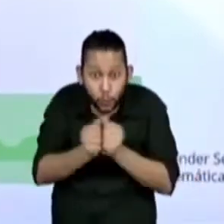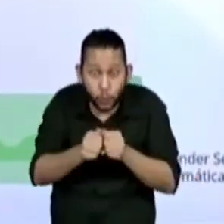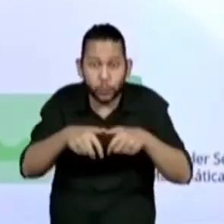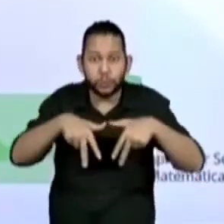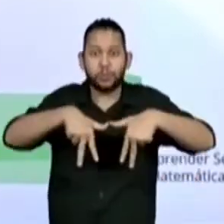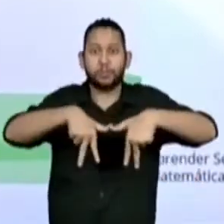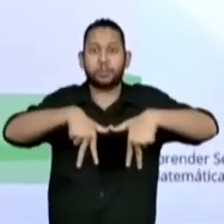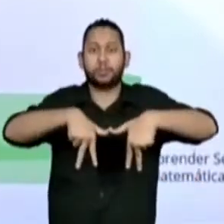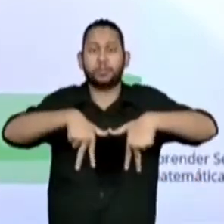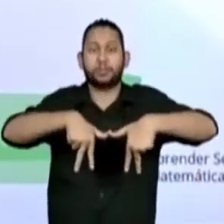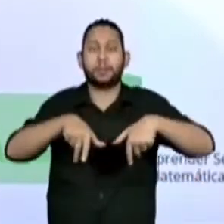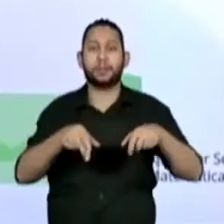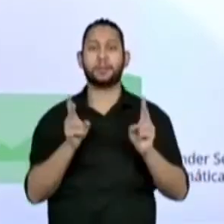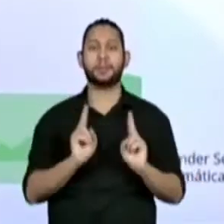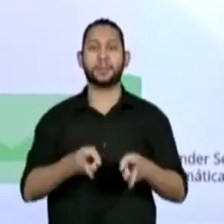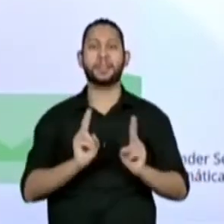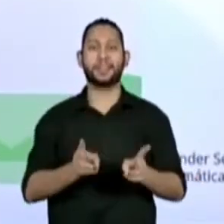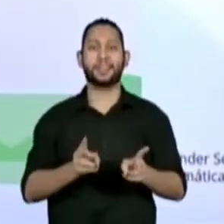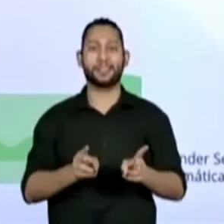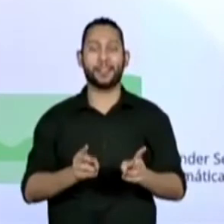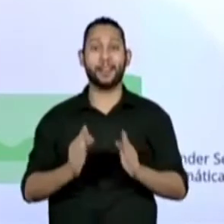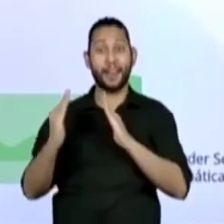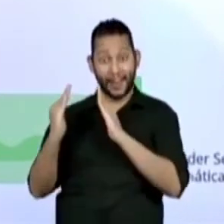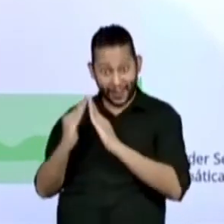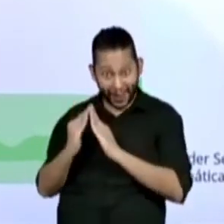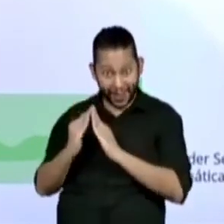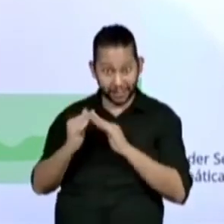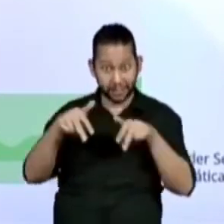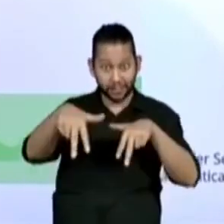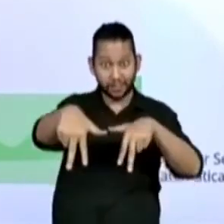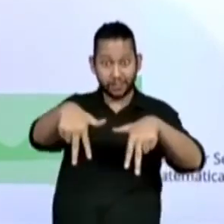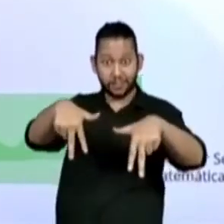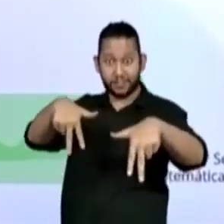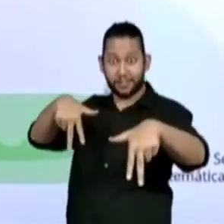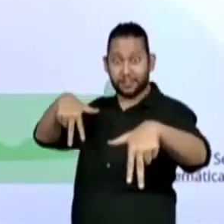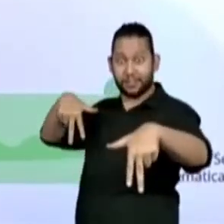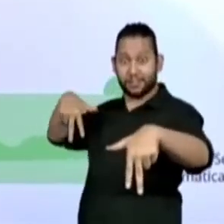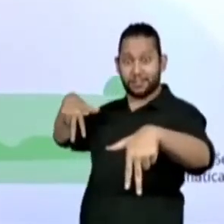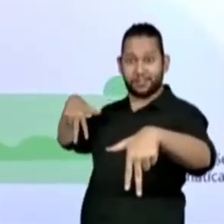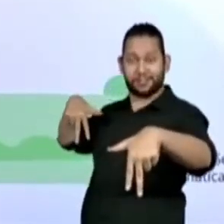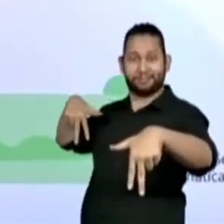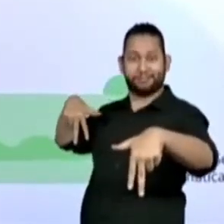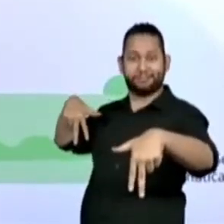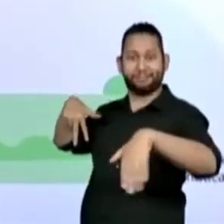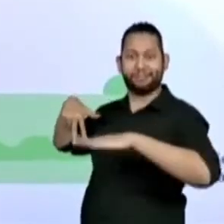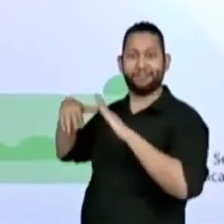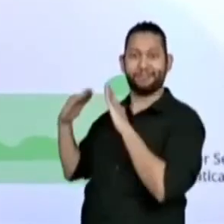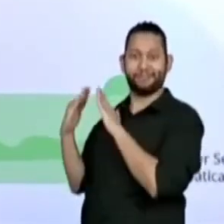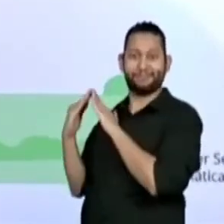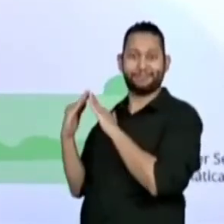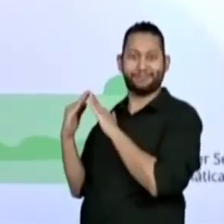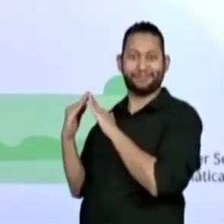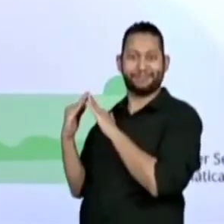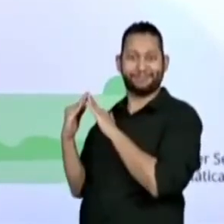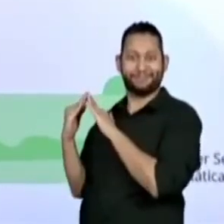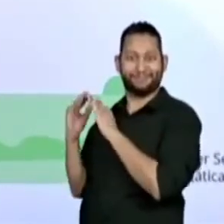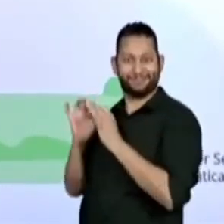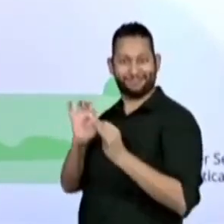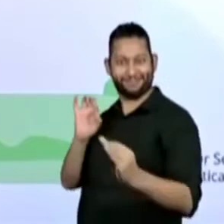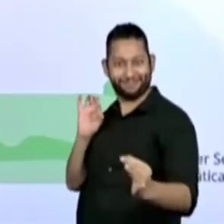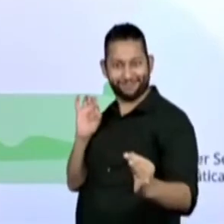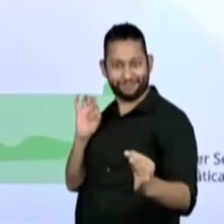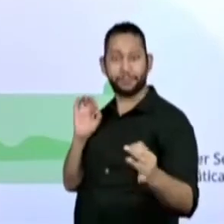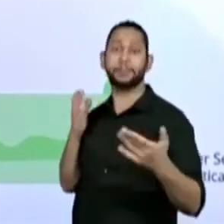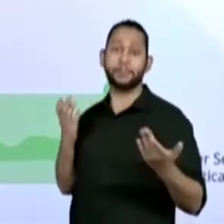porta é do mesmo tamanho. Mas a gente viu que a porta da casa de vocês mede em torno de 2 metros. Não é isso,